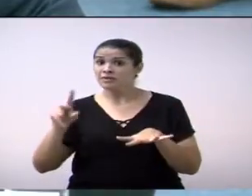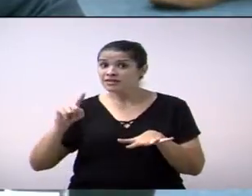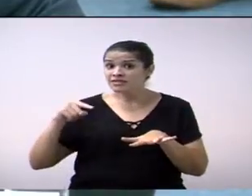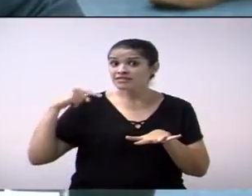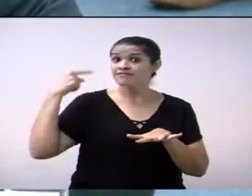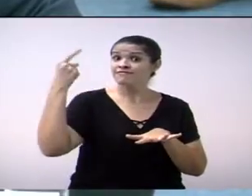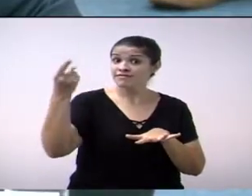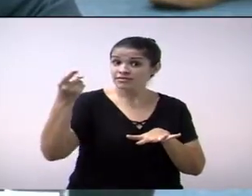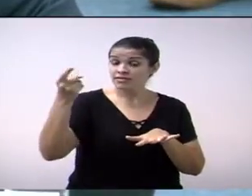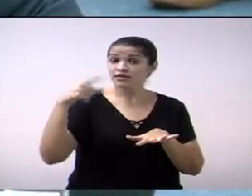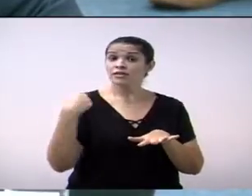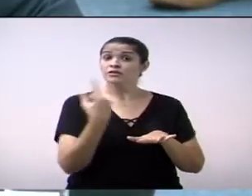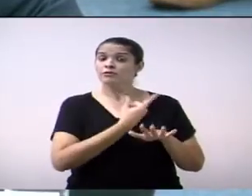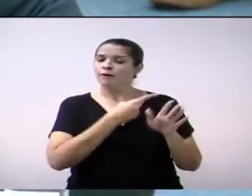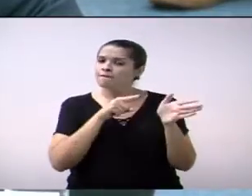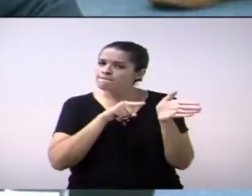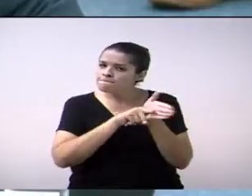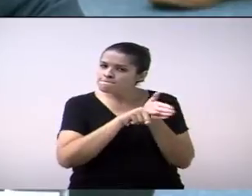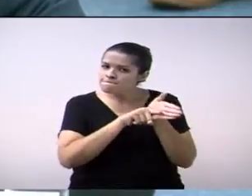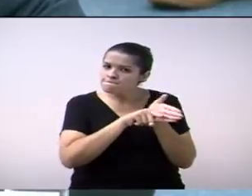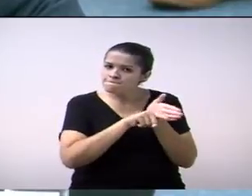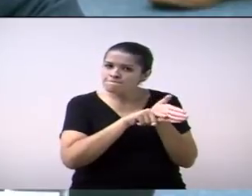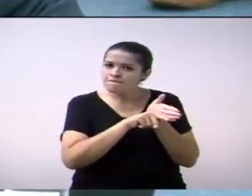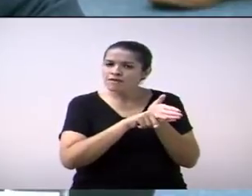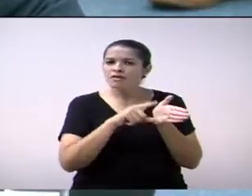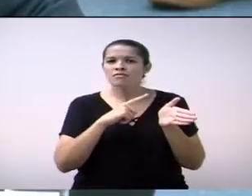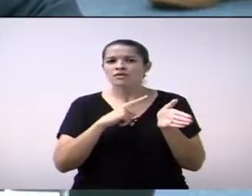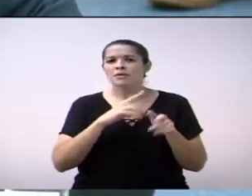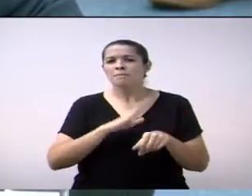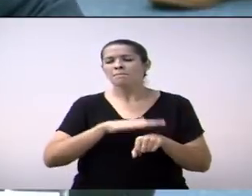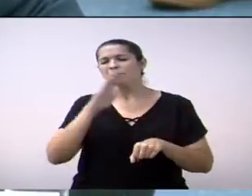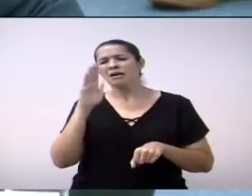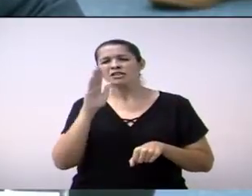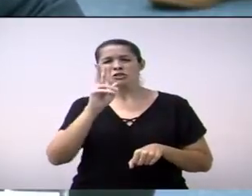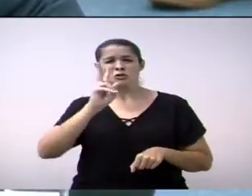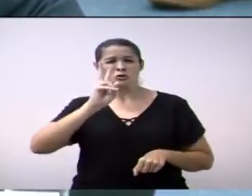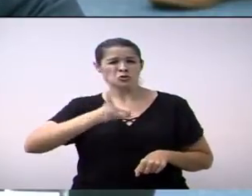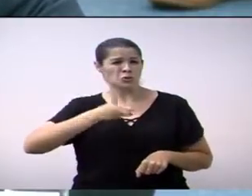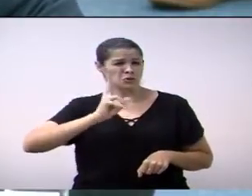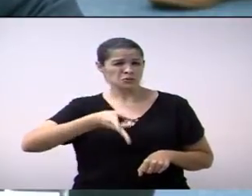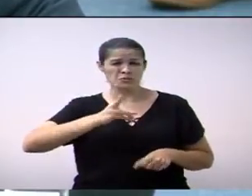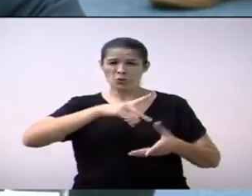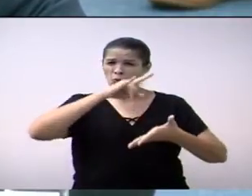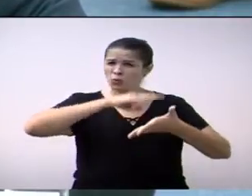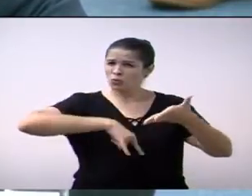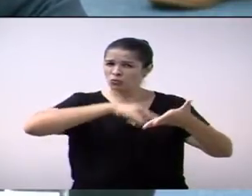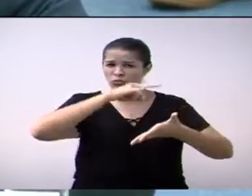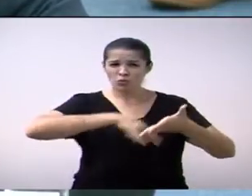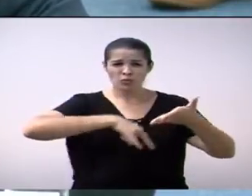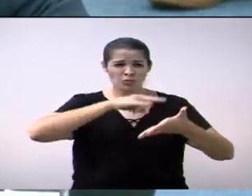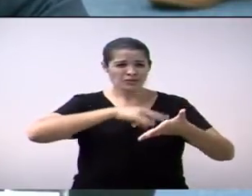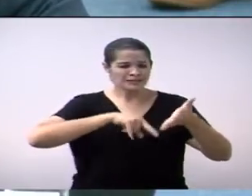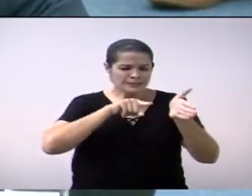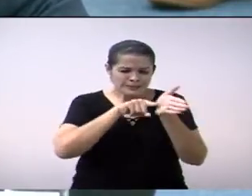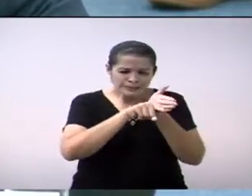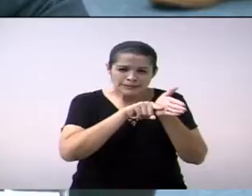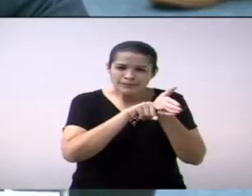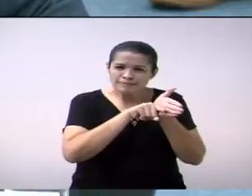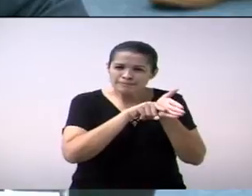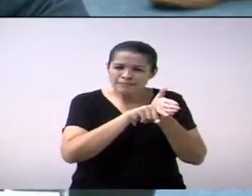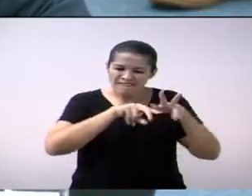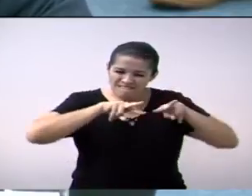deverá estar recebendo do Instituto Poliprev mais de 2 mil documentos, entre pareceres técnicos de todos os